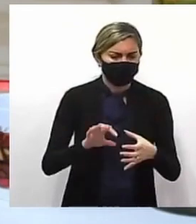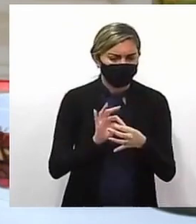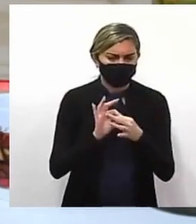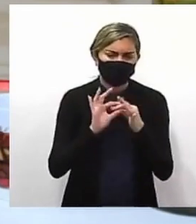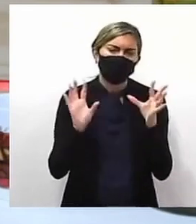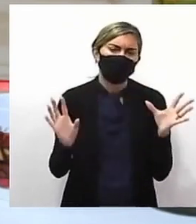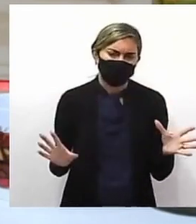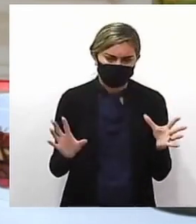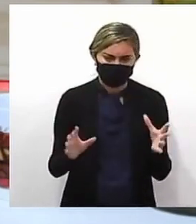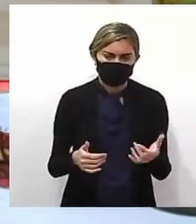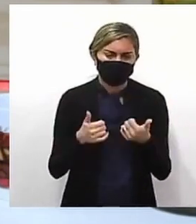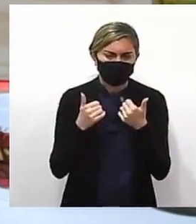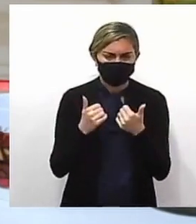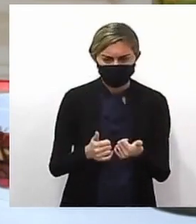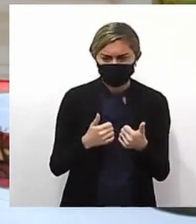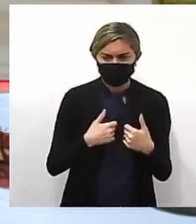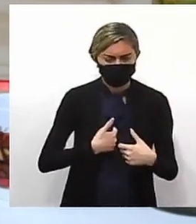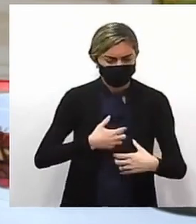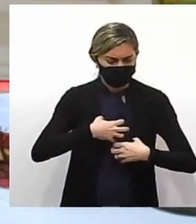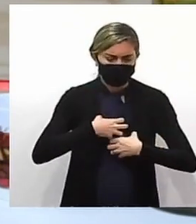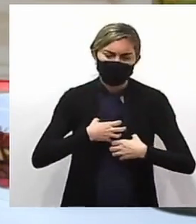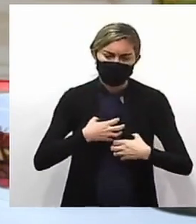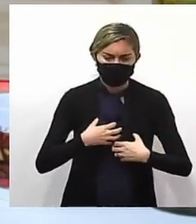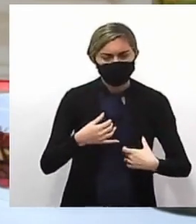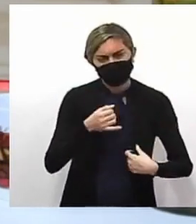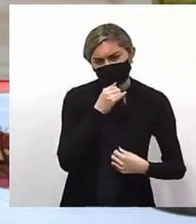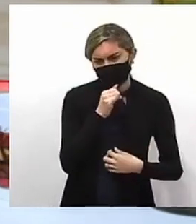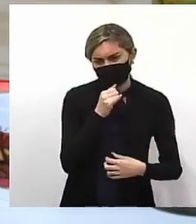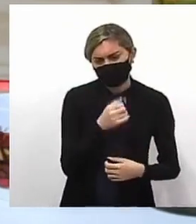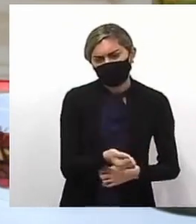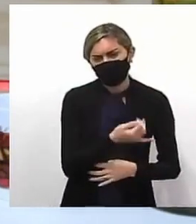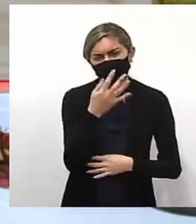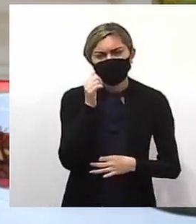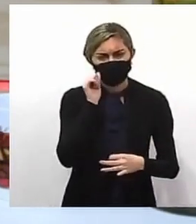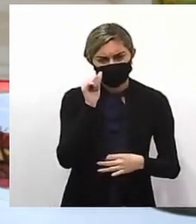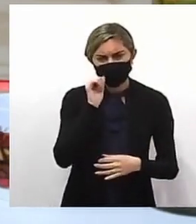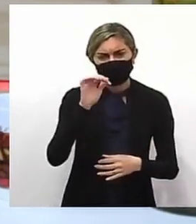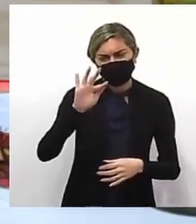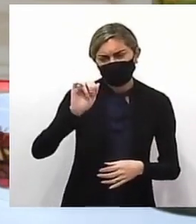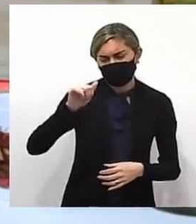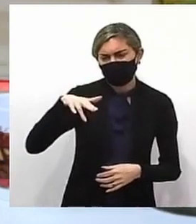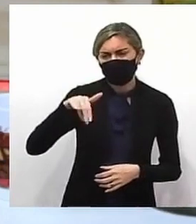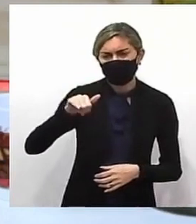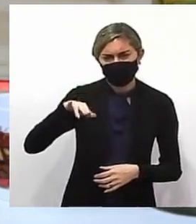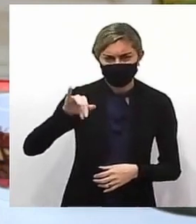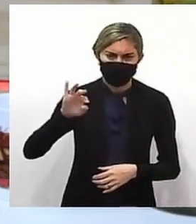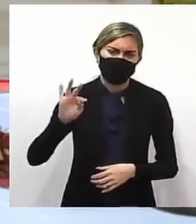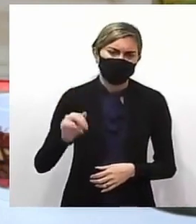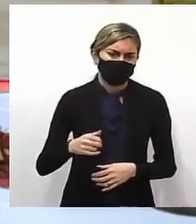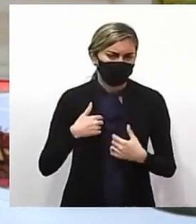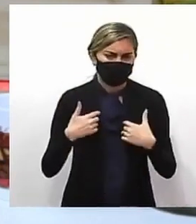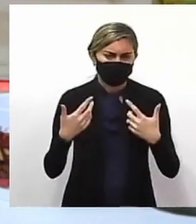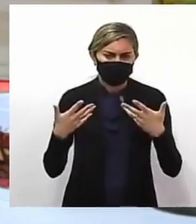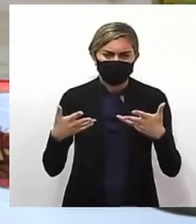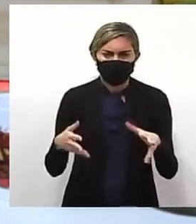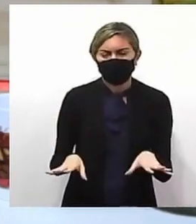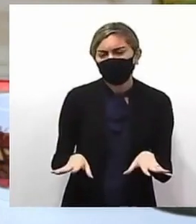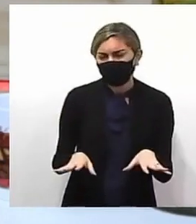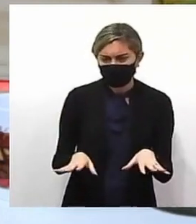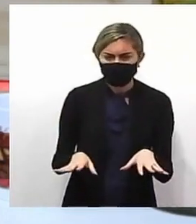deixa muito posto o meu sentimento, por exemplo, enquanto uma mulher feminista, né? Que a gente não quer